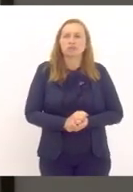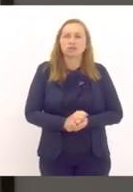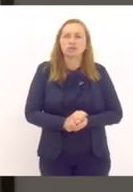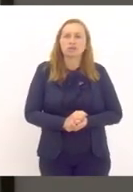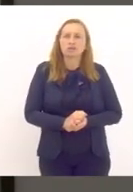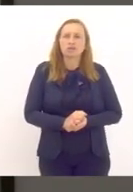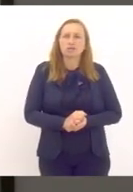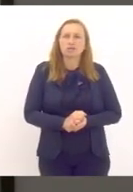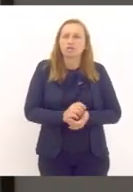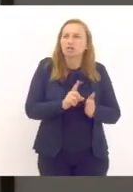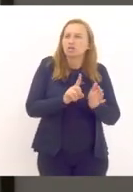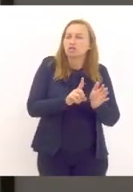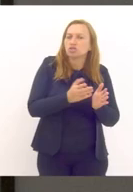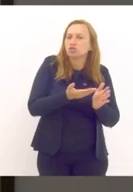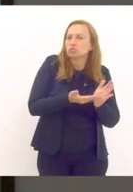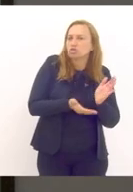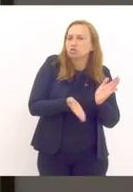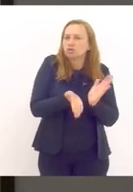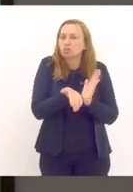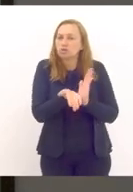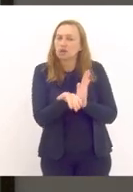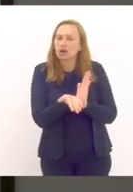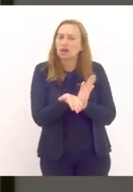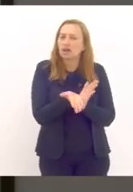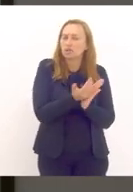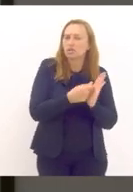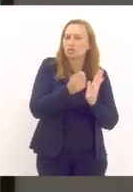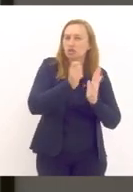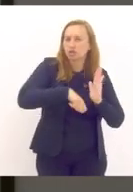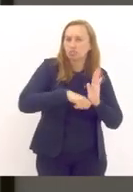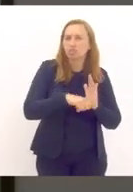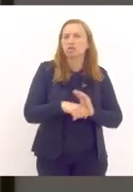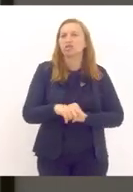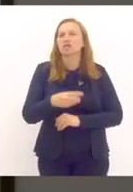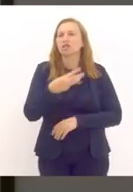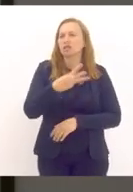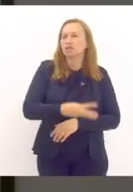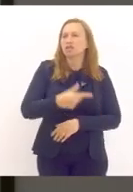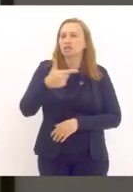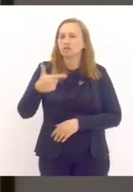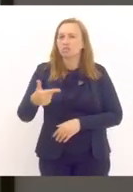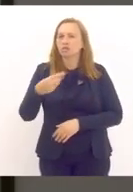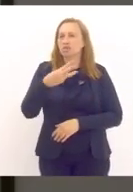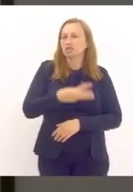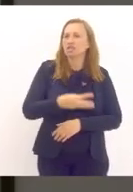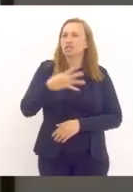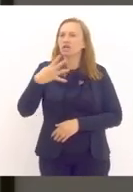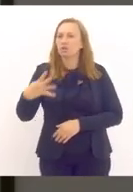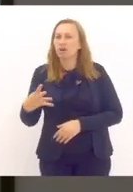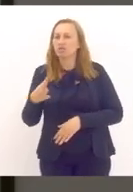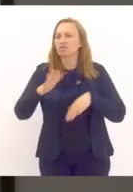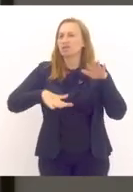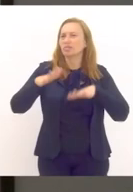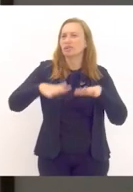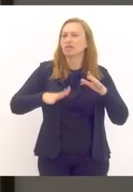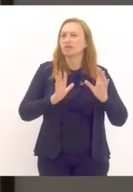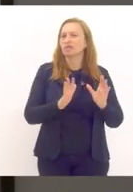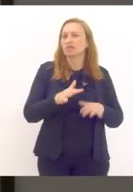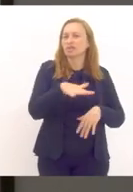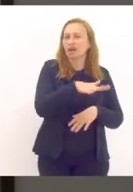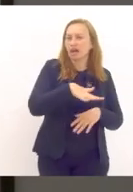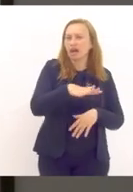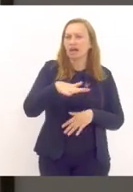por conta da redução da carga tributária. Nós tínhamos aqui alíquotas na casa de 32 e 34, a depender do setor, caíram para